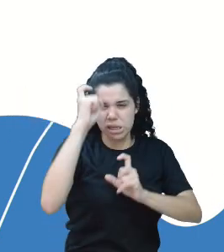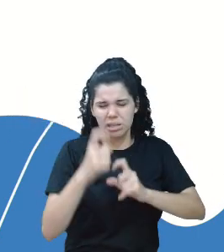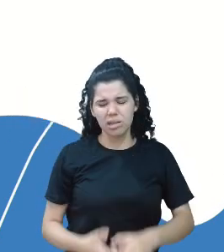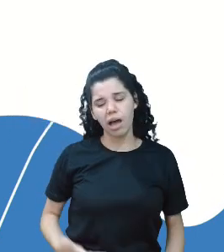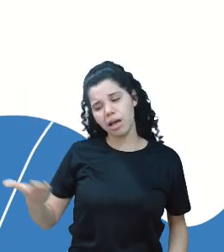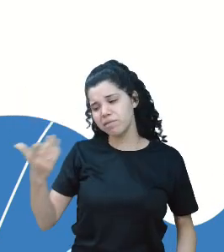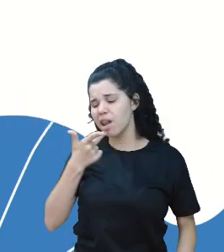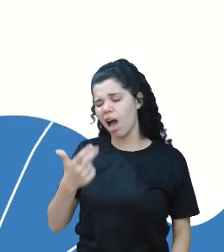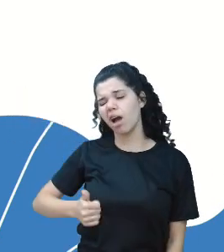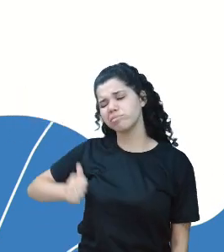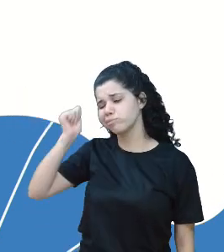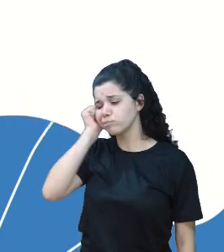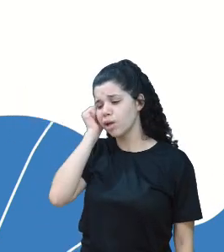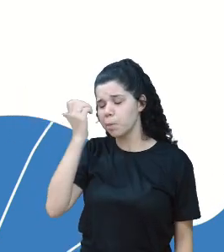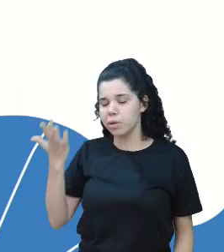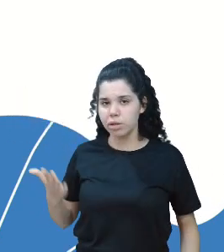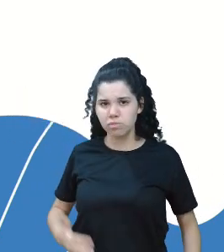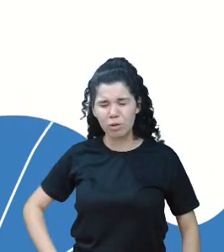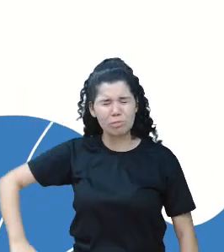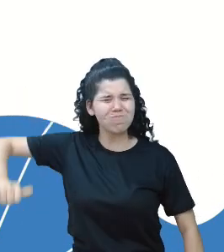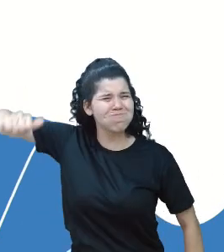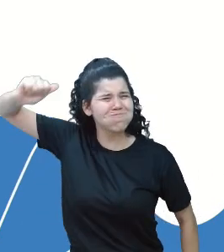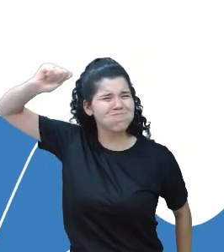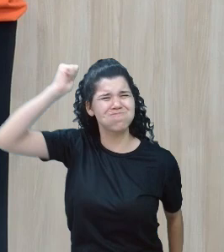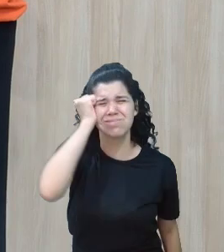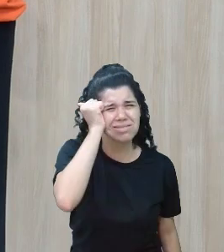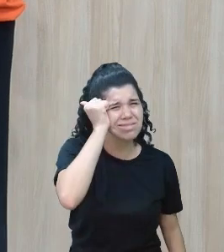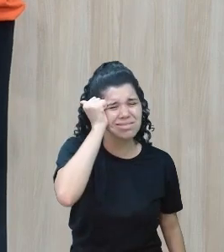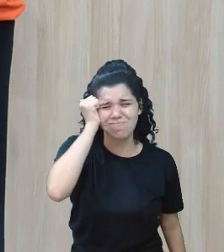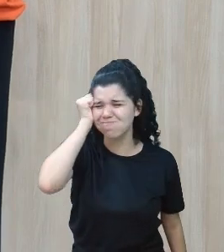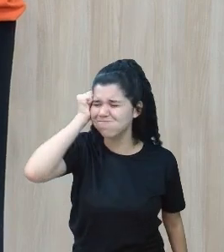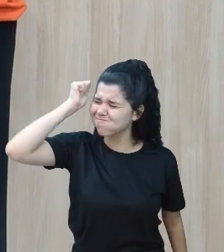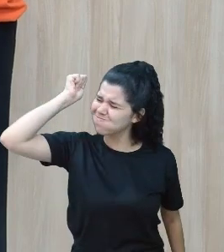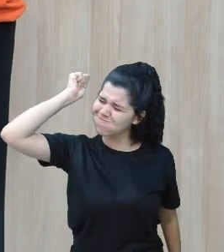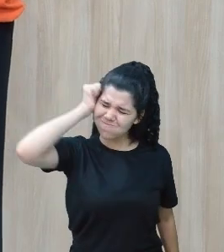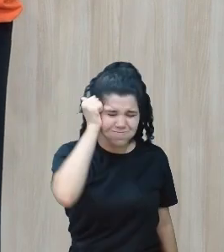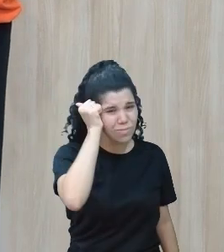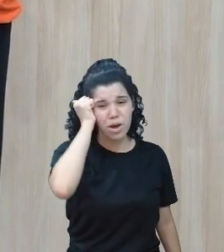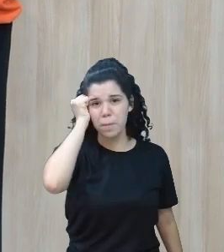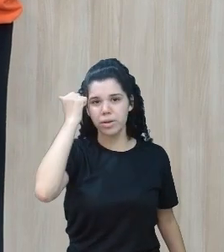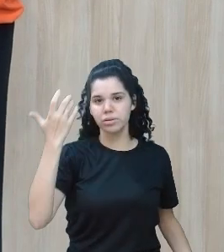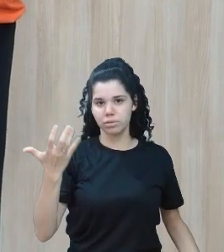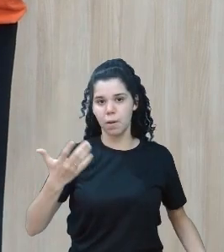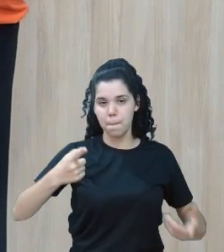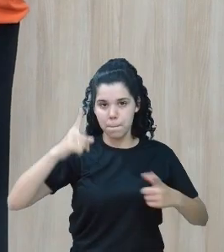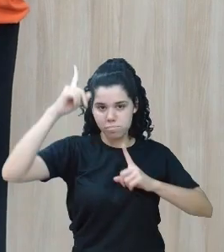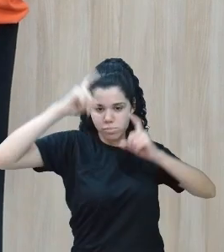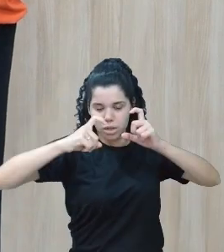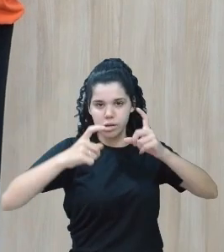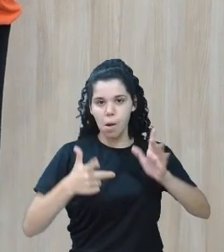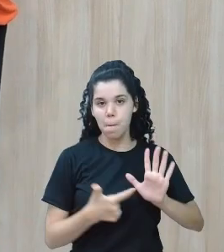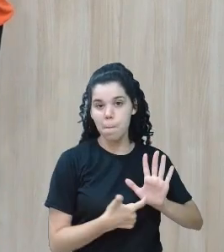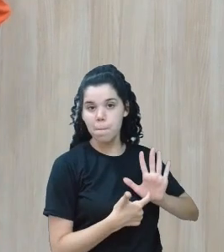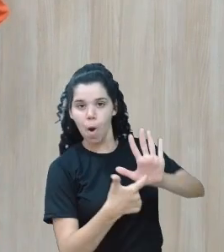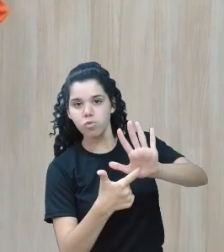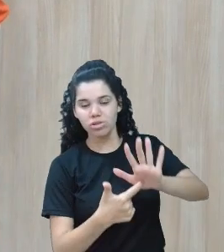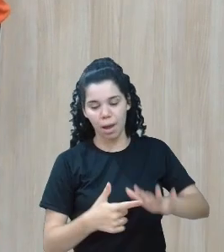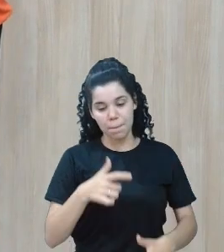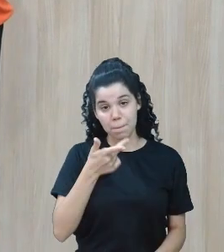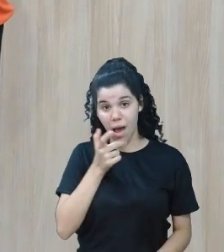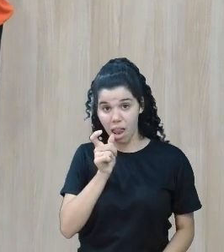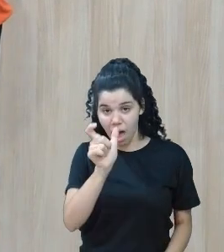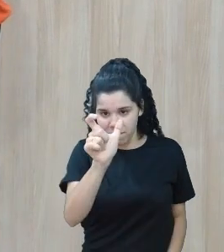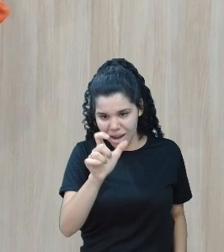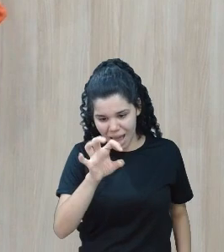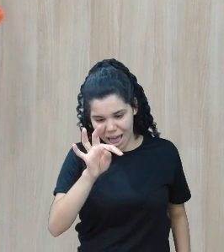estou arrependida. Outra coisa é você dizer: meu Deus, eu estou tão arrependida. Então, essa palavra tão,